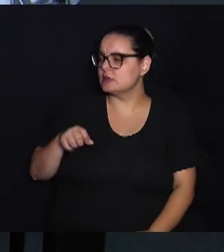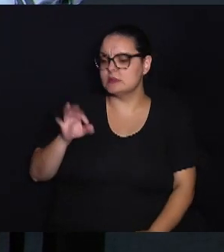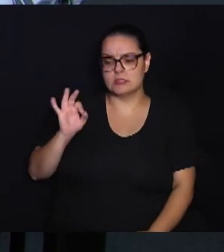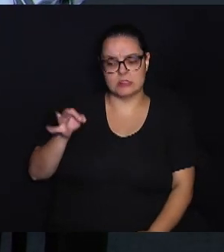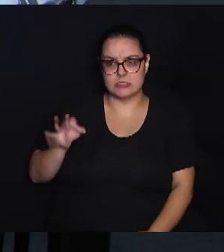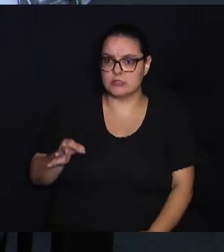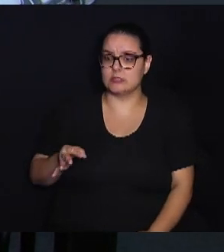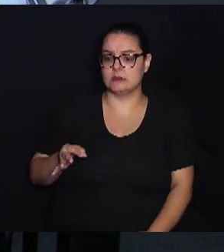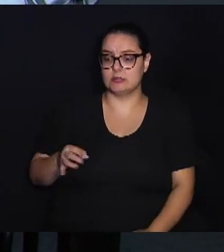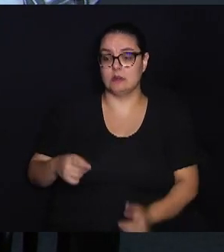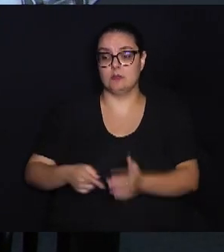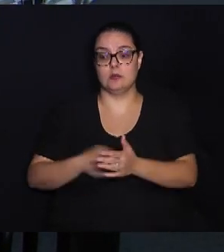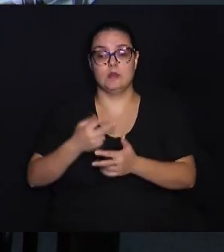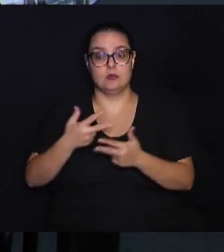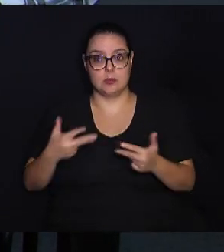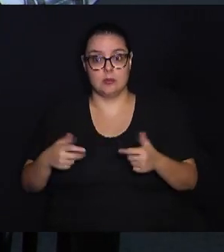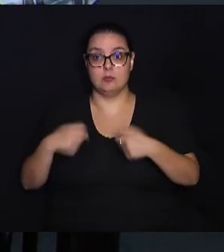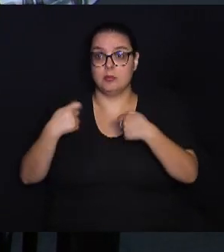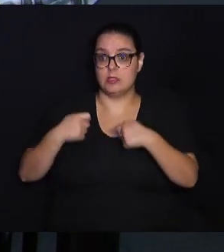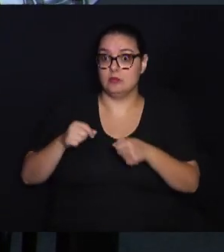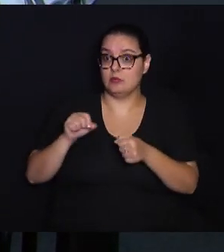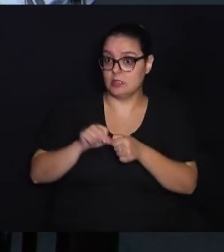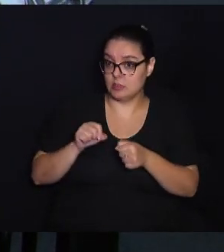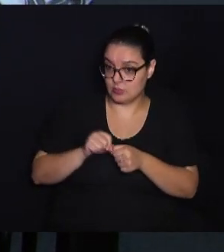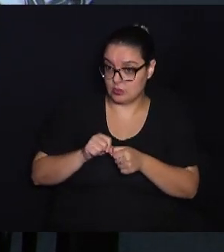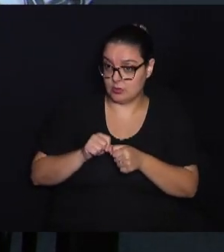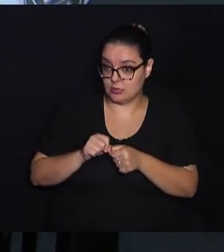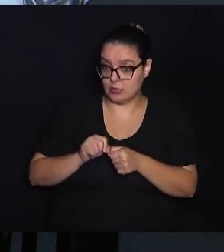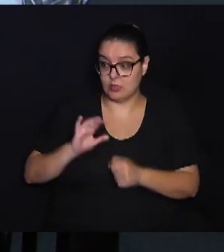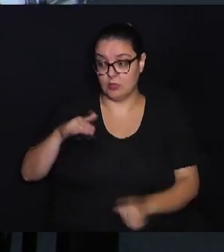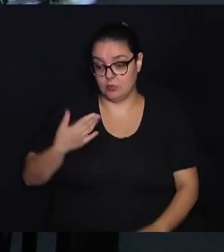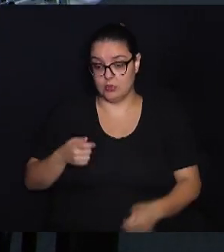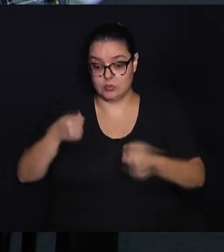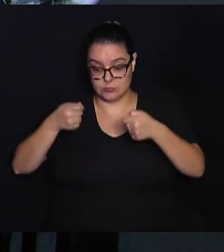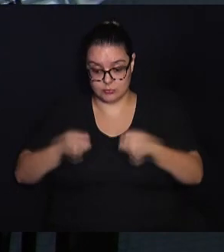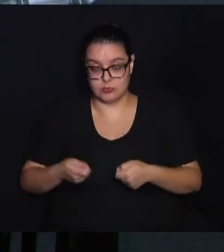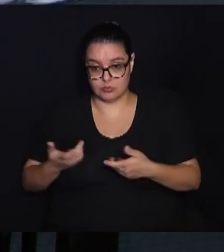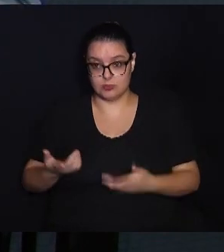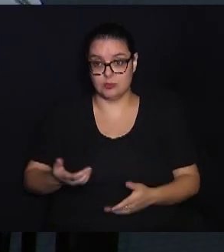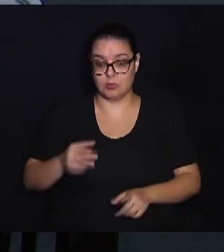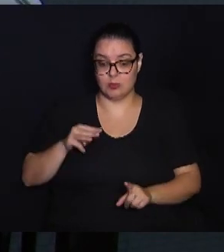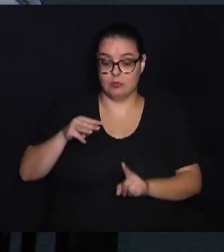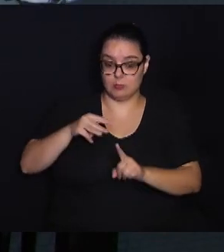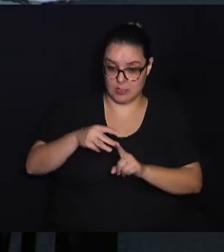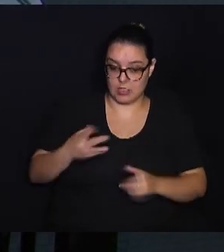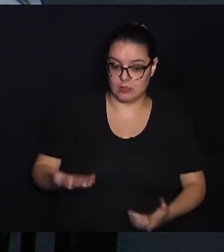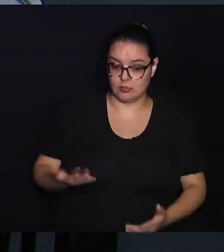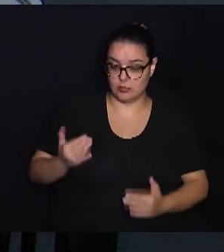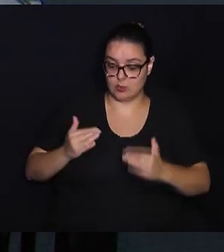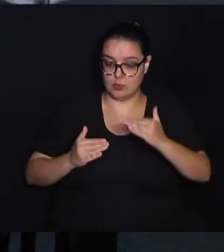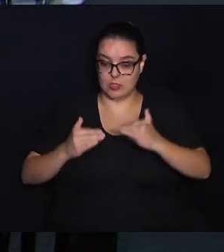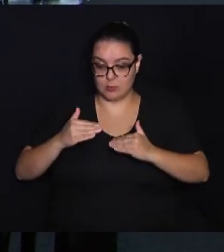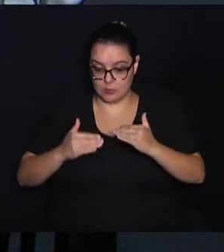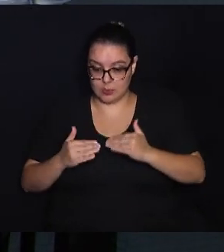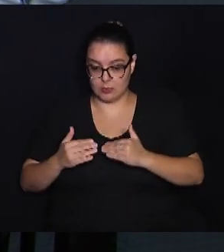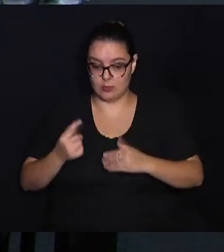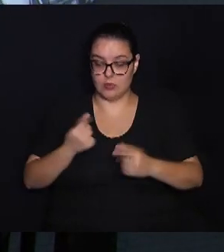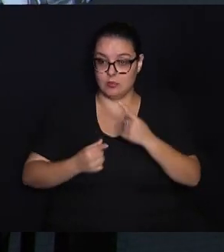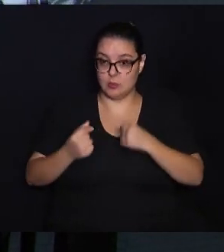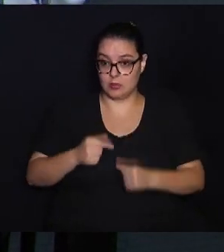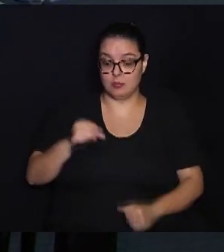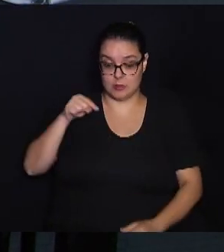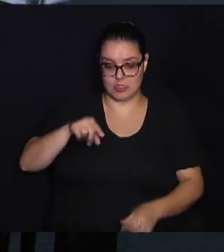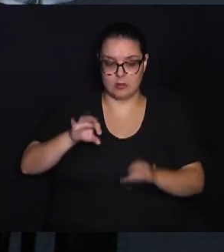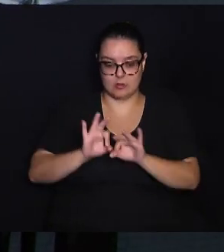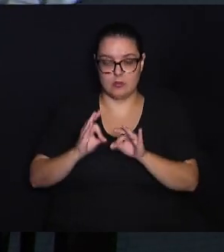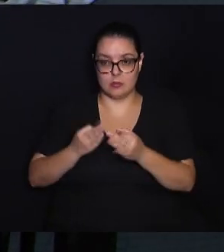Sem dúvida nenhuma. A primeira coisa que precisa ser feita quando você estabelece como meta um equilíbrio financeiro